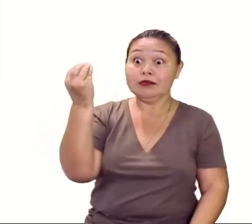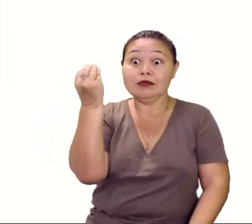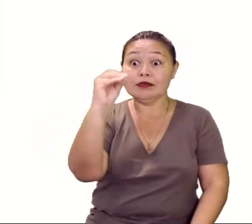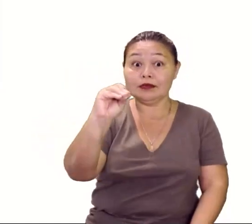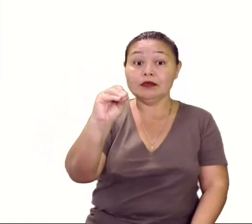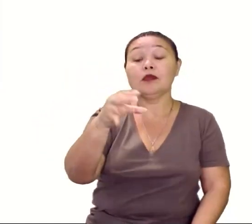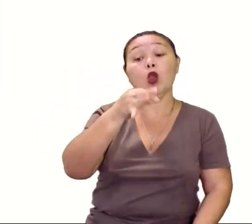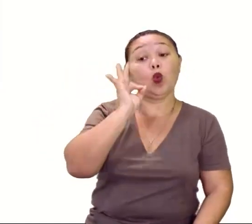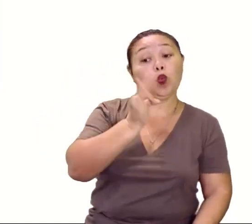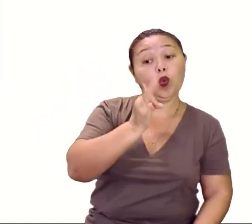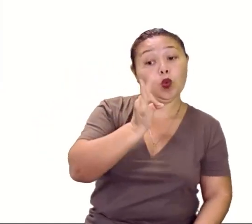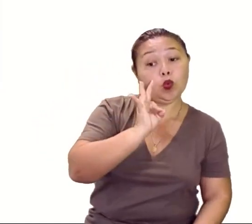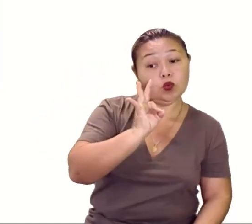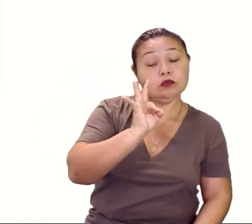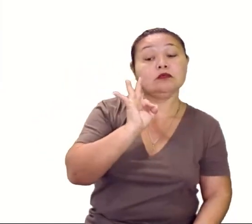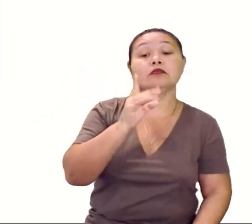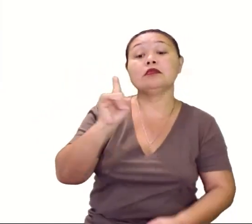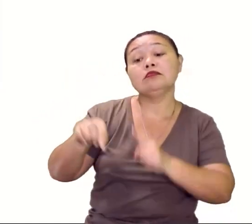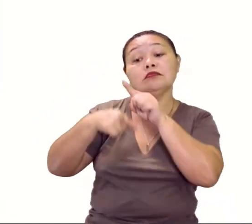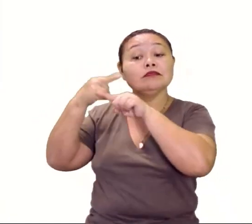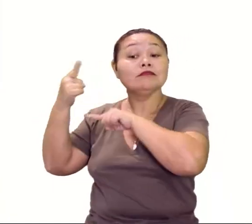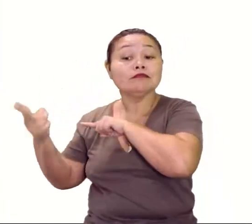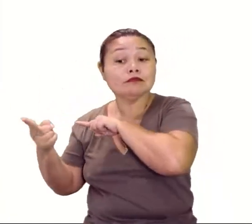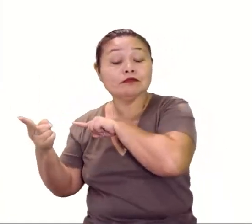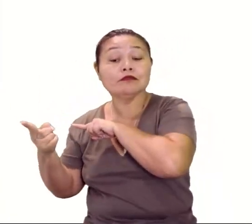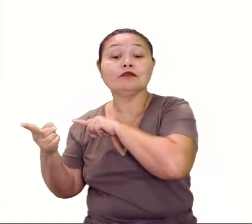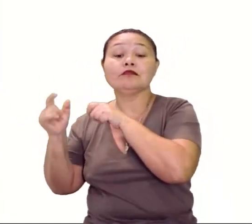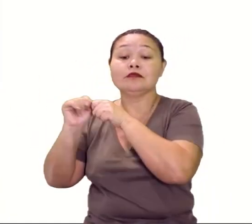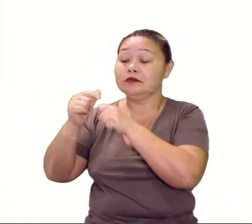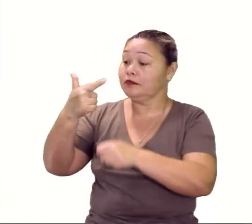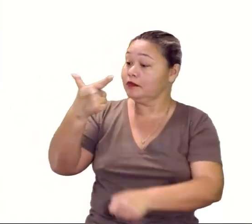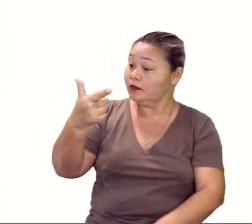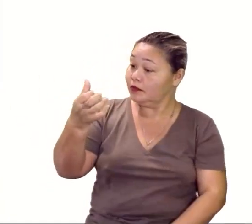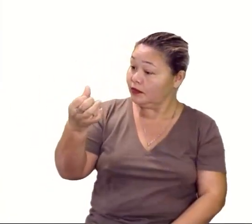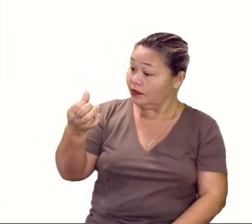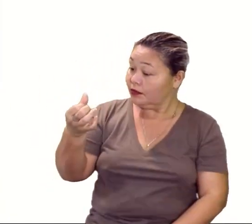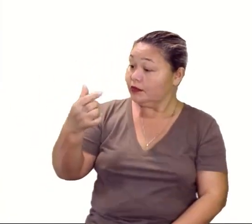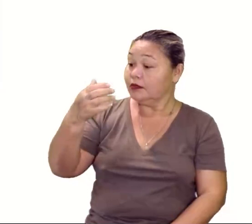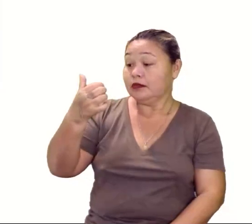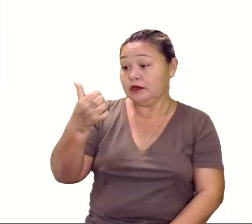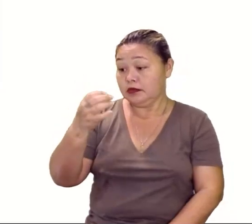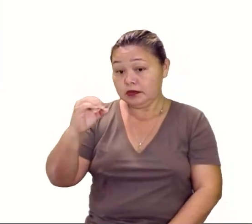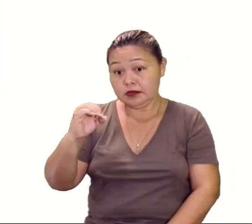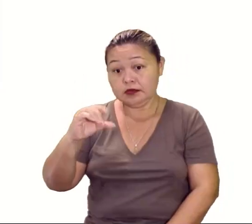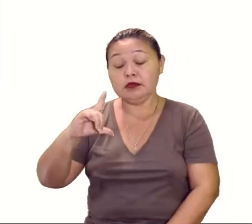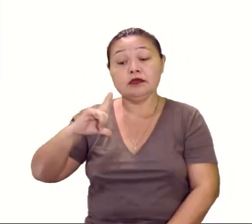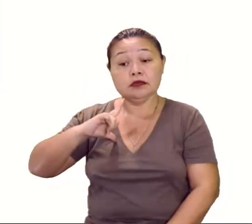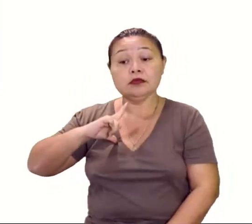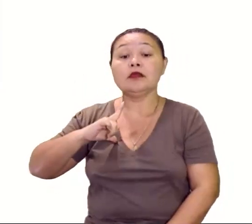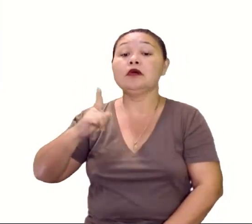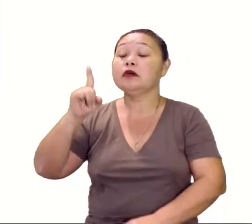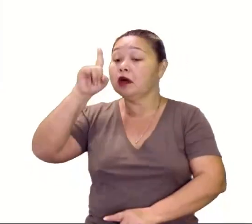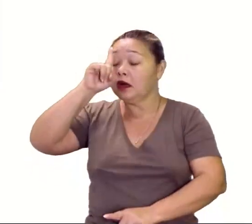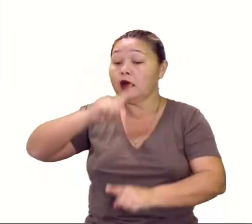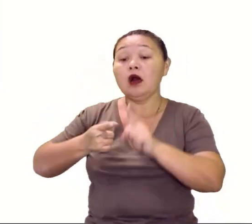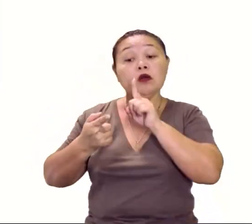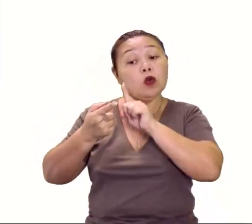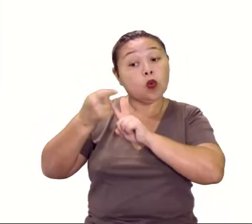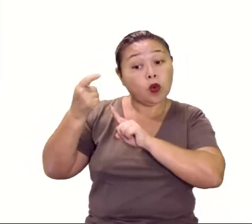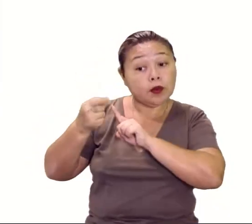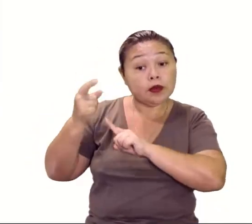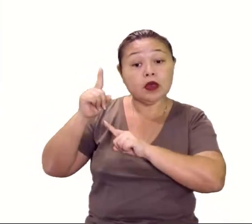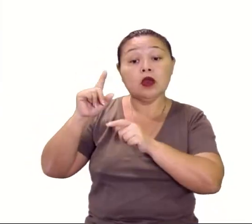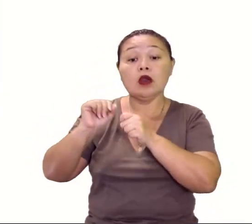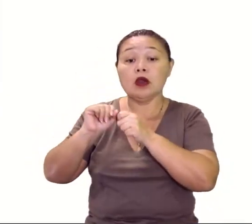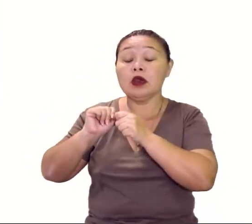380. o restante. Da mesma forma para o outro lado, né? 260 a gente já sabe que tem o plantio de milho, mas